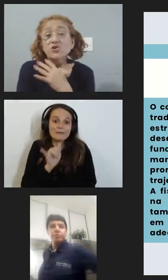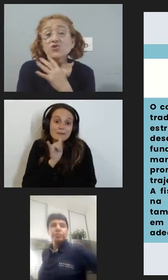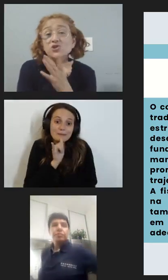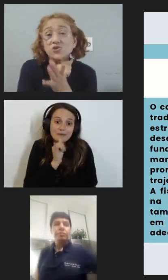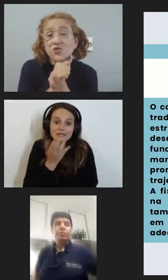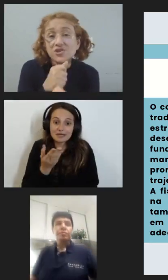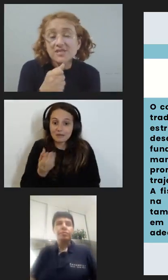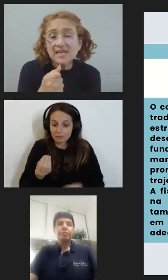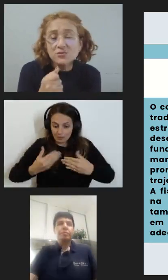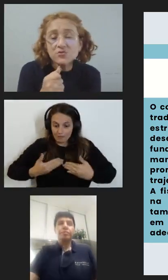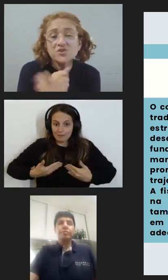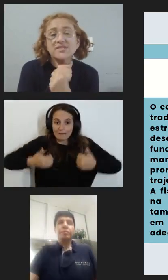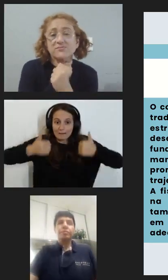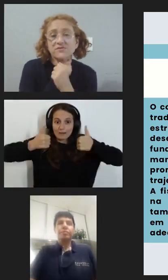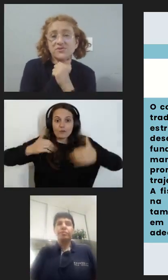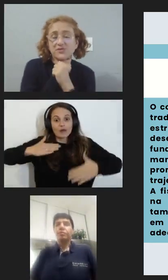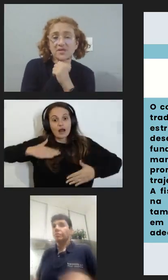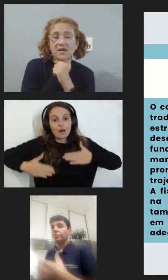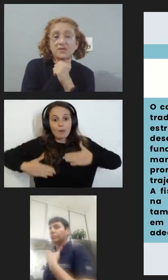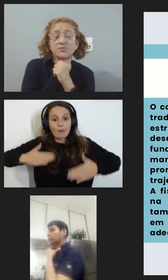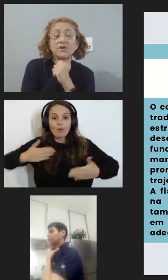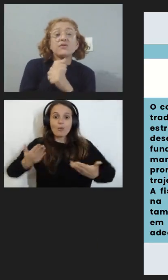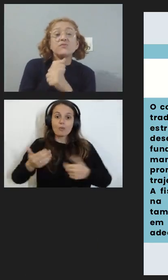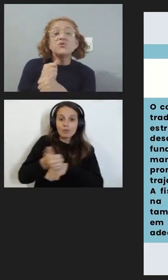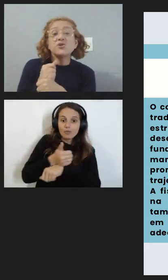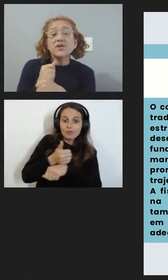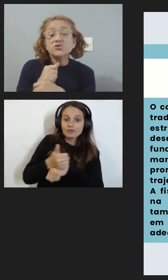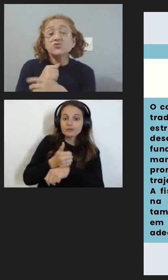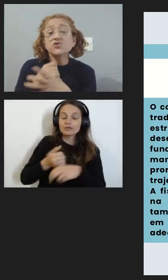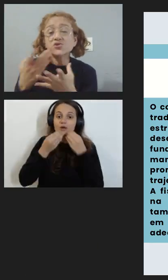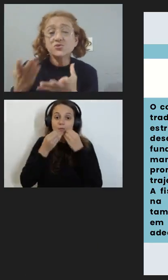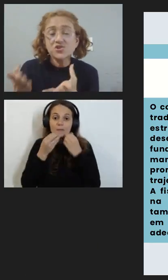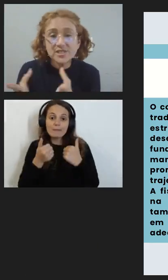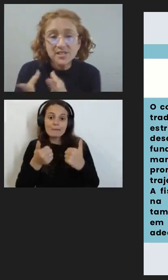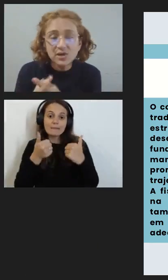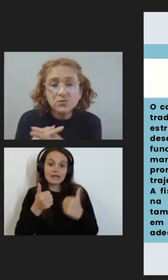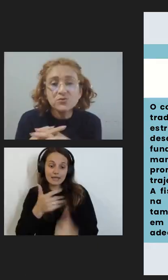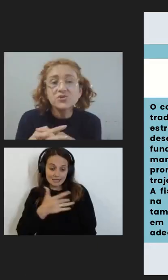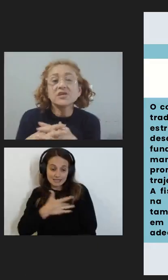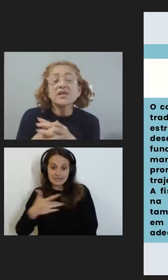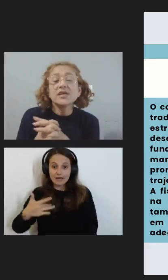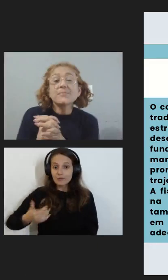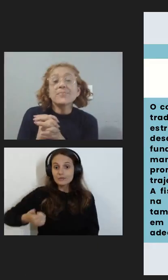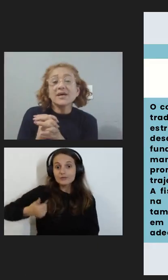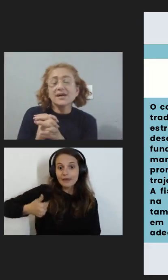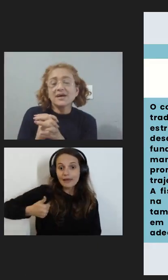as condições de saúde para esse profissional, de melhorar as condições de saúde